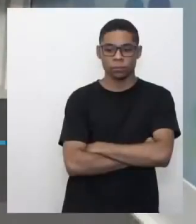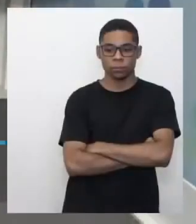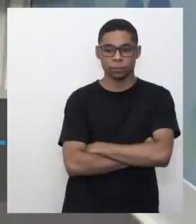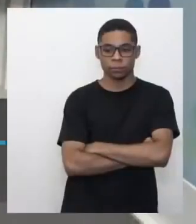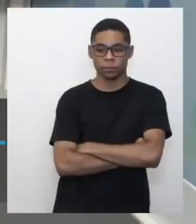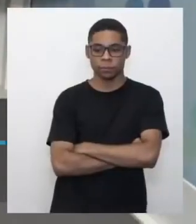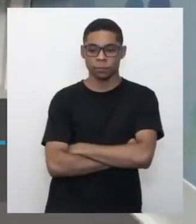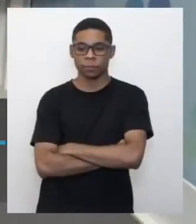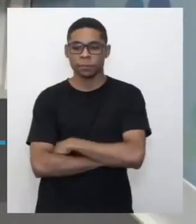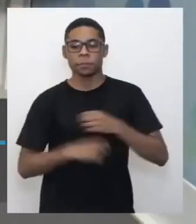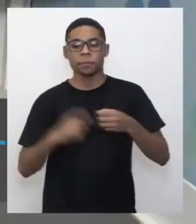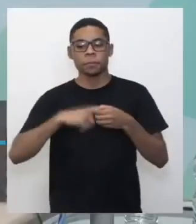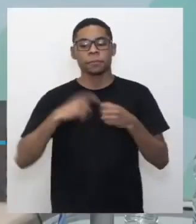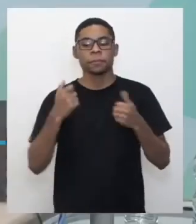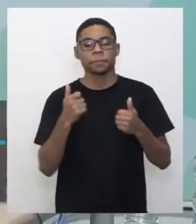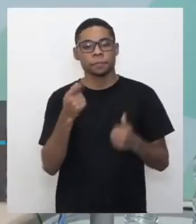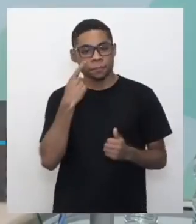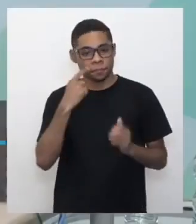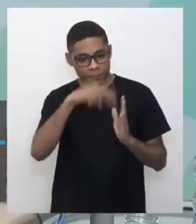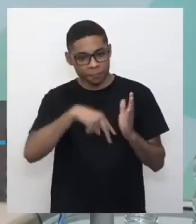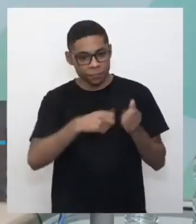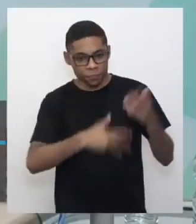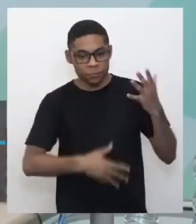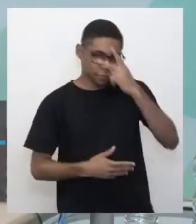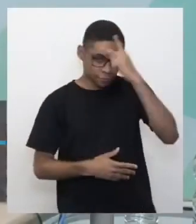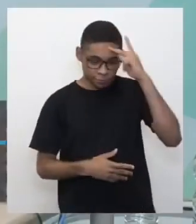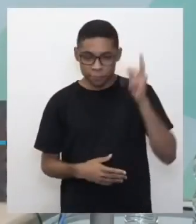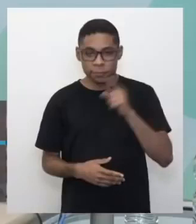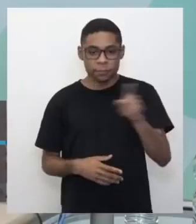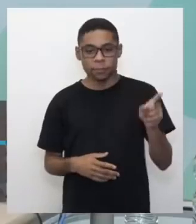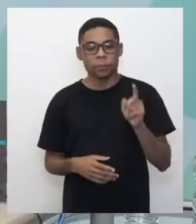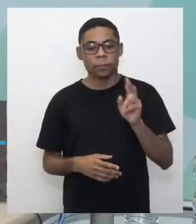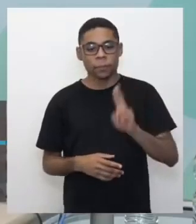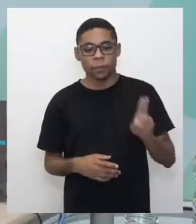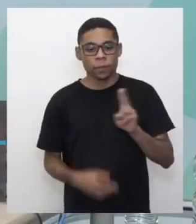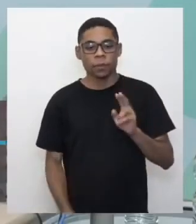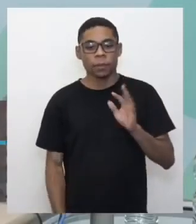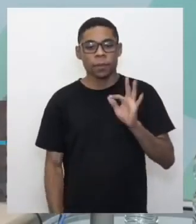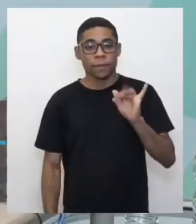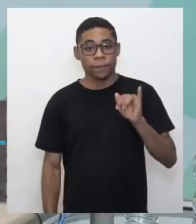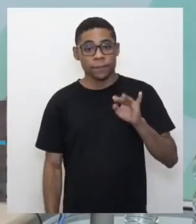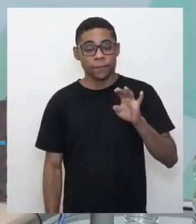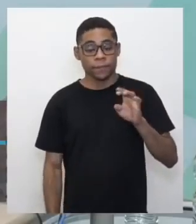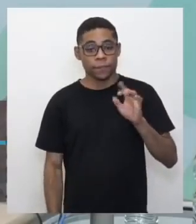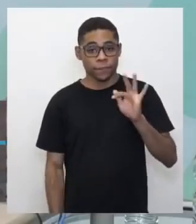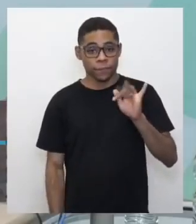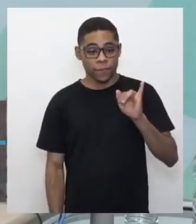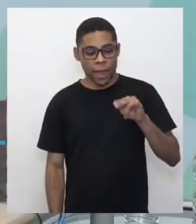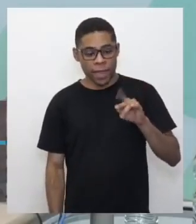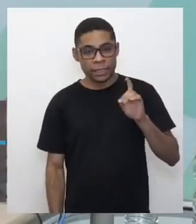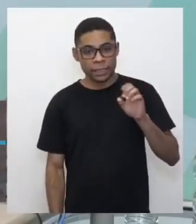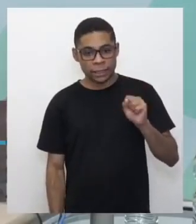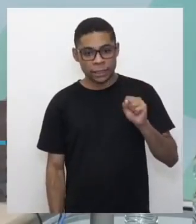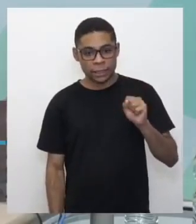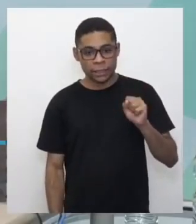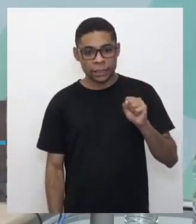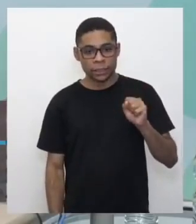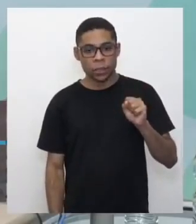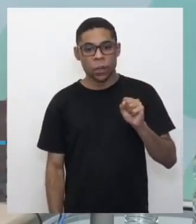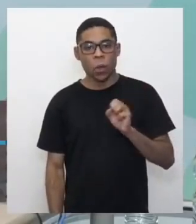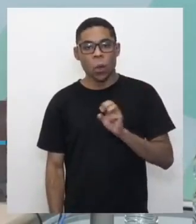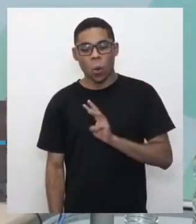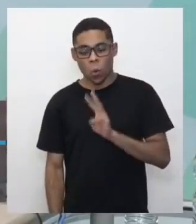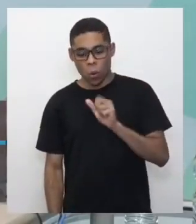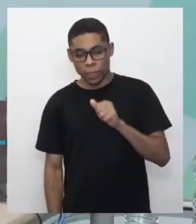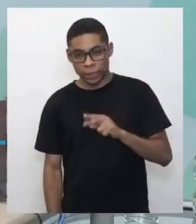Voltamos, Ed, como é que tá aí? Vamos lá, até agora o pessoal está no Ah lá, a Cleusa disse find, says e want.